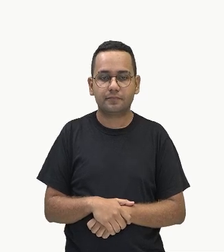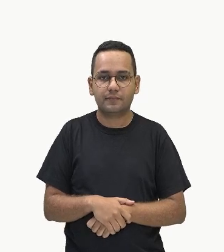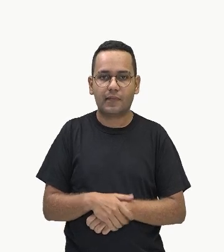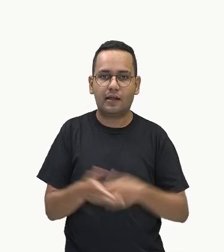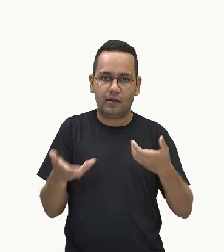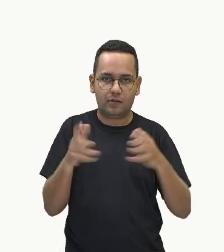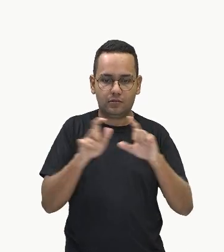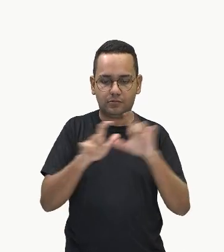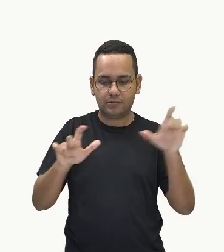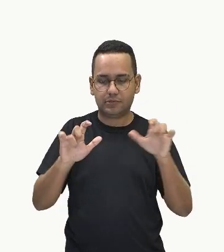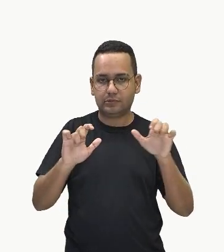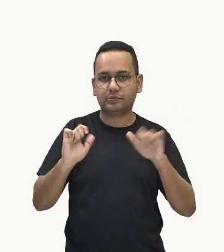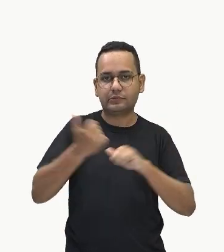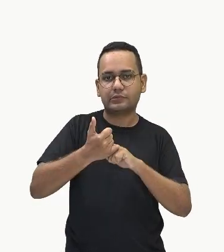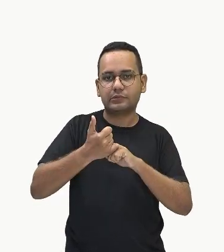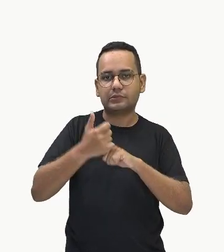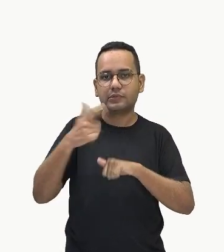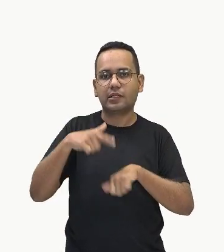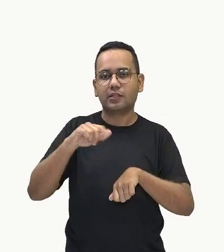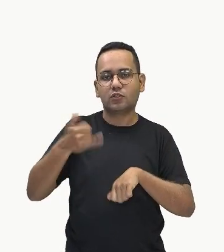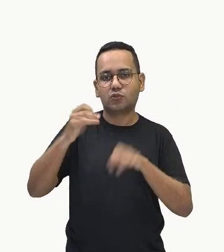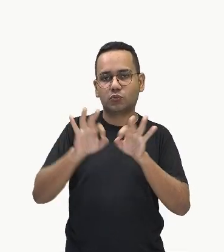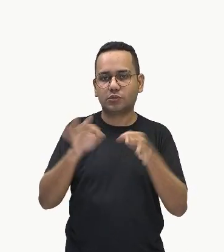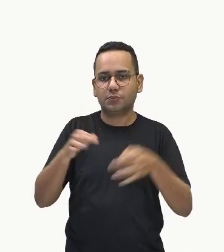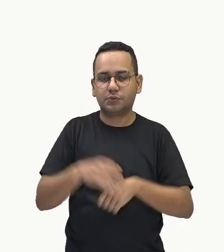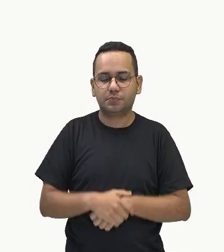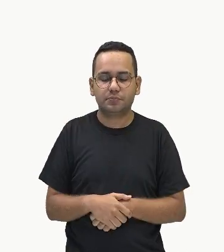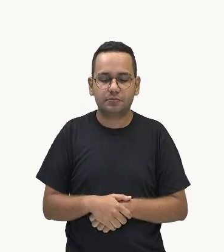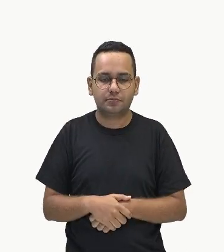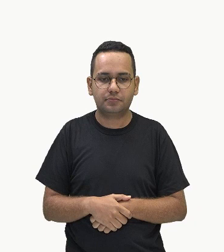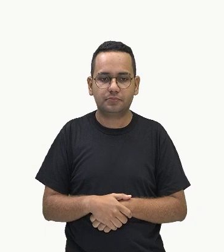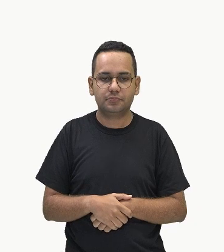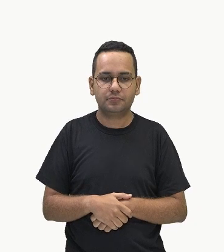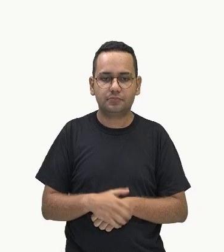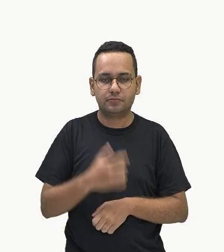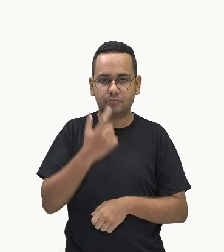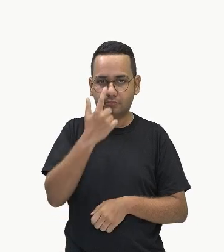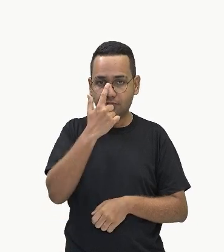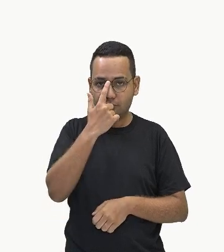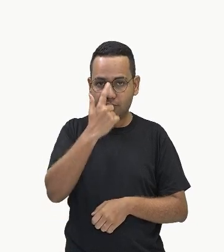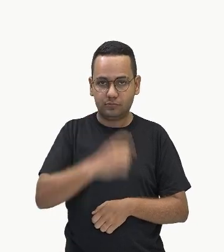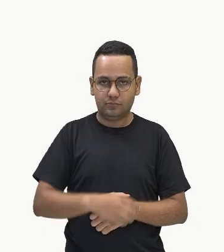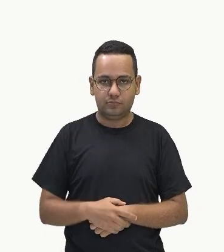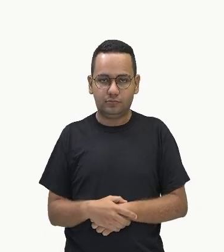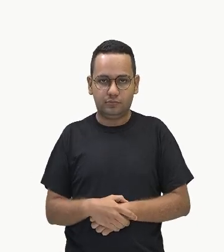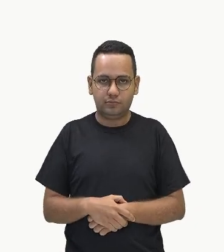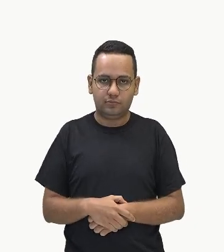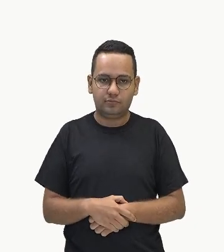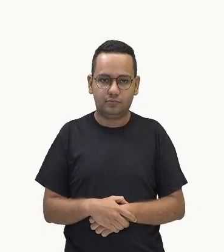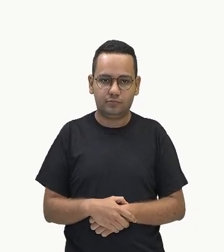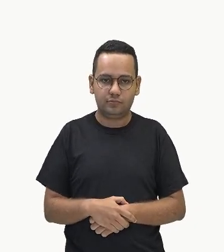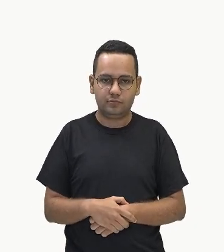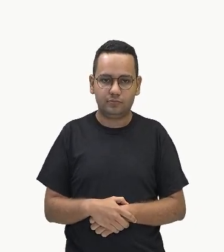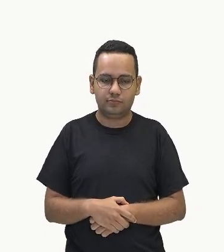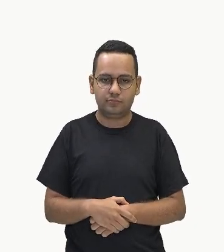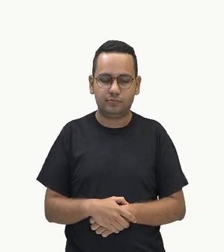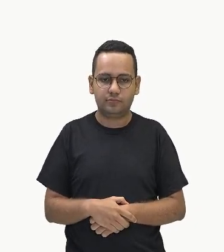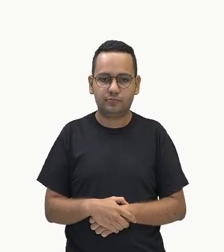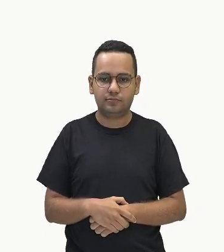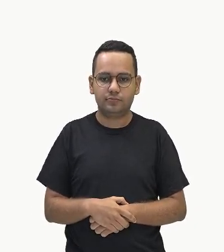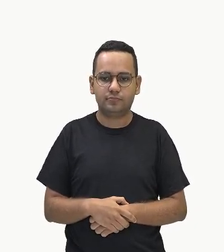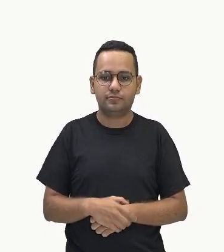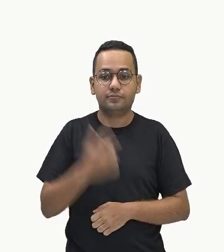fórmula de juros simples. Nossa fórmula de juros simples, a gente já viu aqui agora várias vezes,